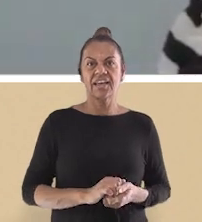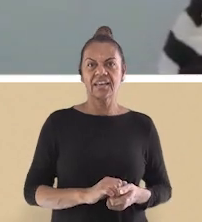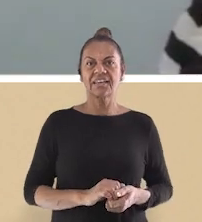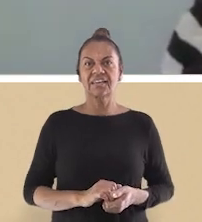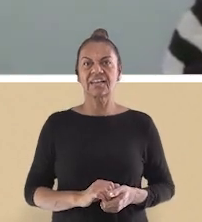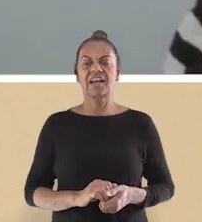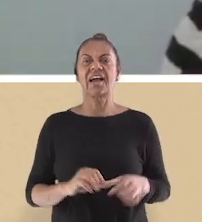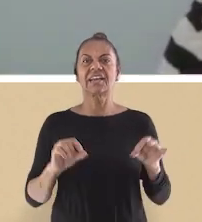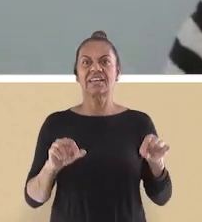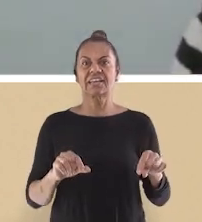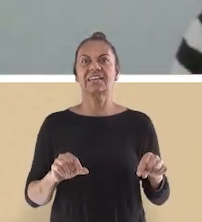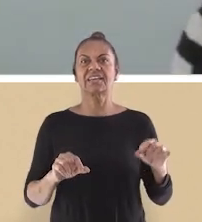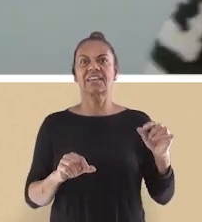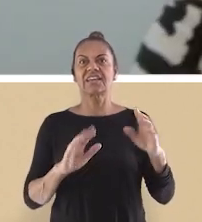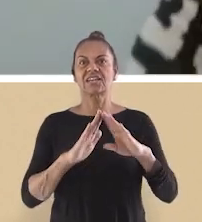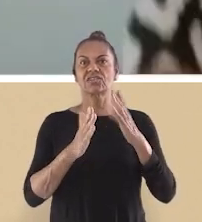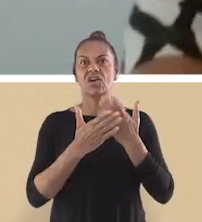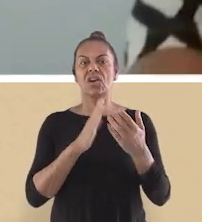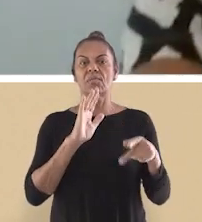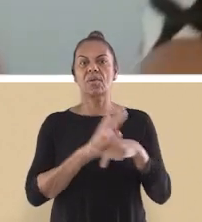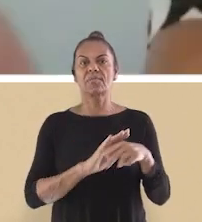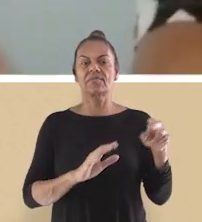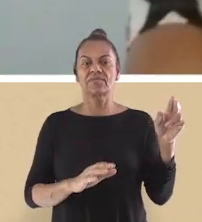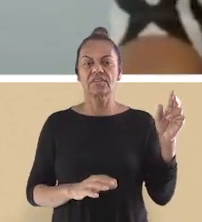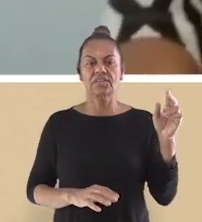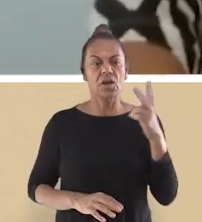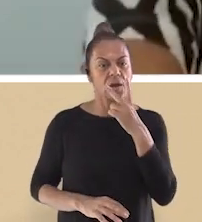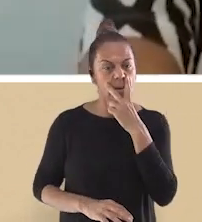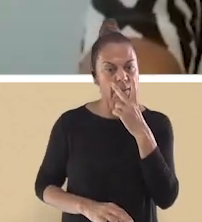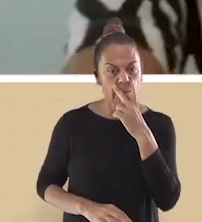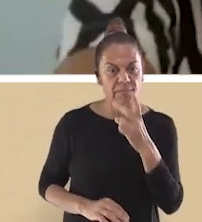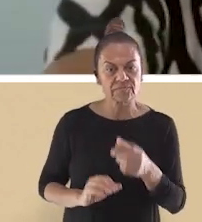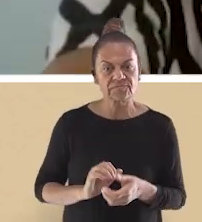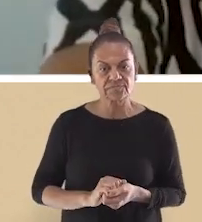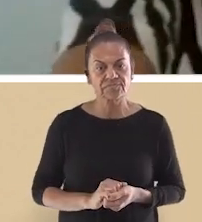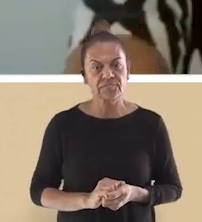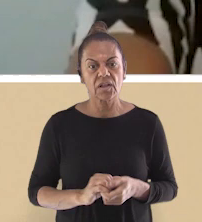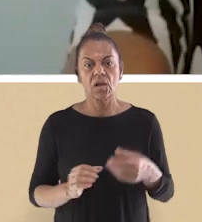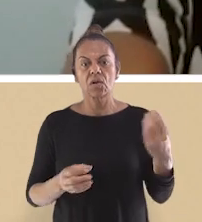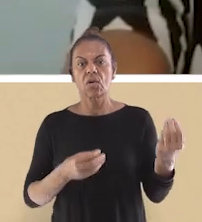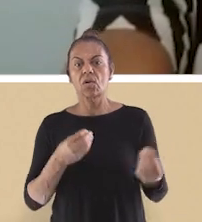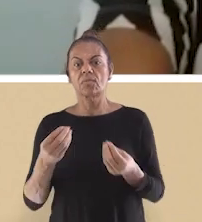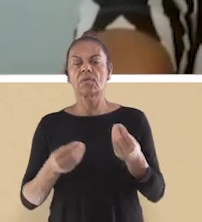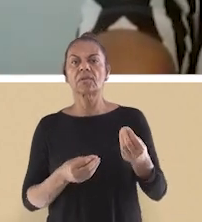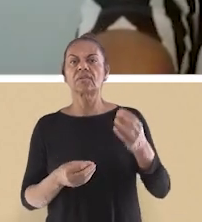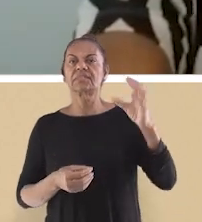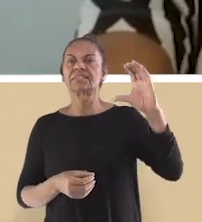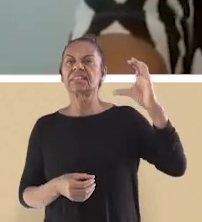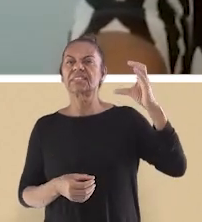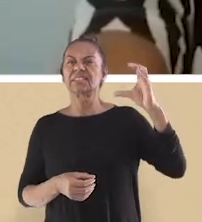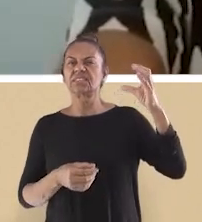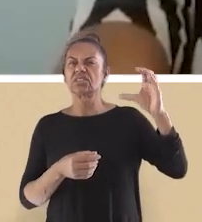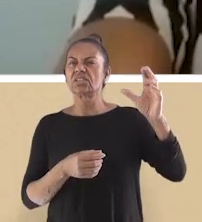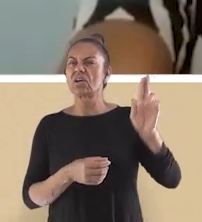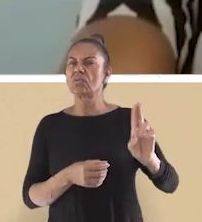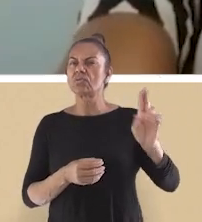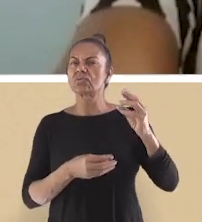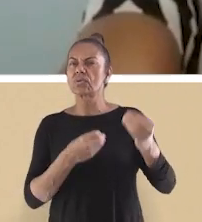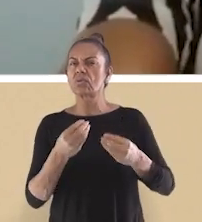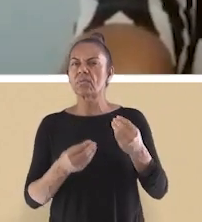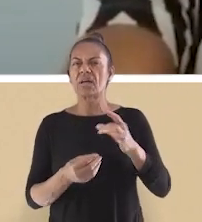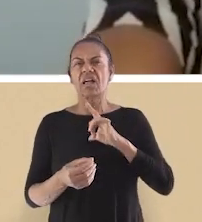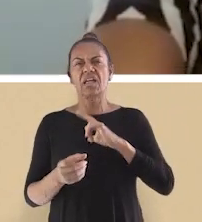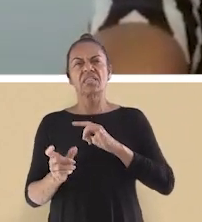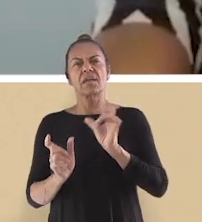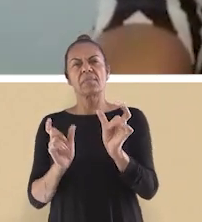Guido Ceuto, aqui do município de Vitória. Eu vim hoje aqui dar uma dica para vocês sobre o uso do C cedilha. O C